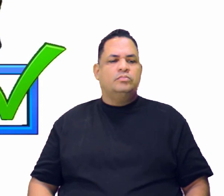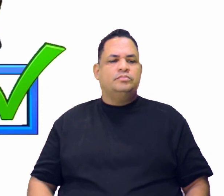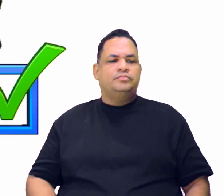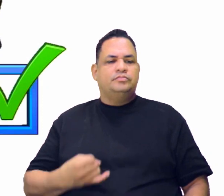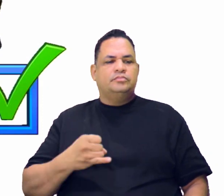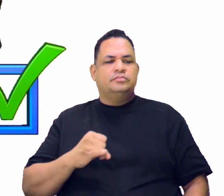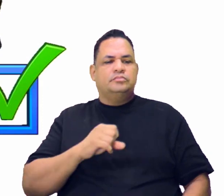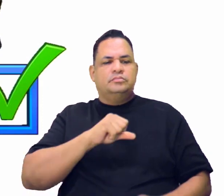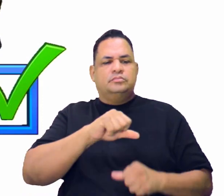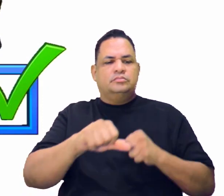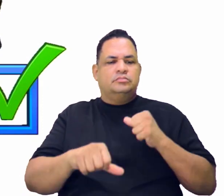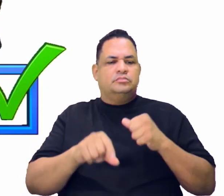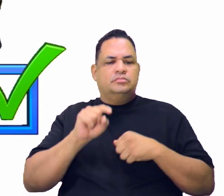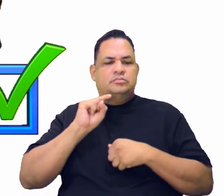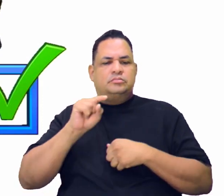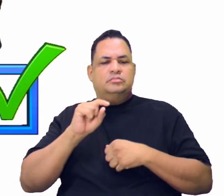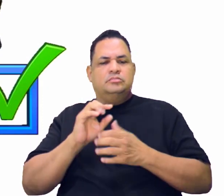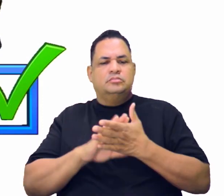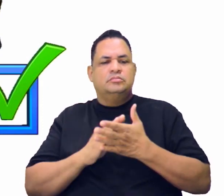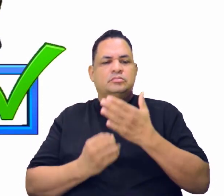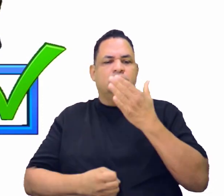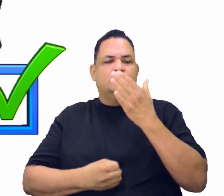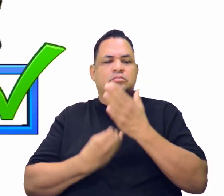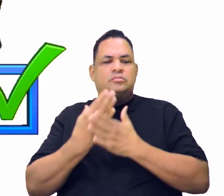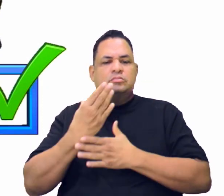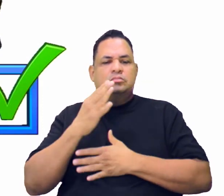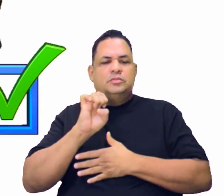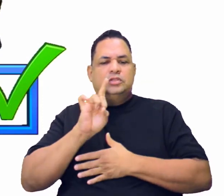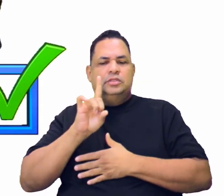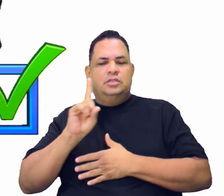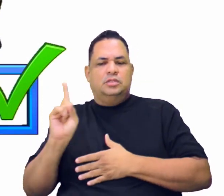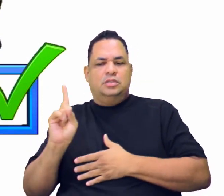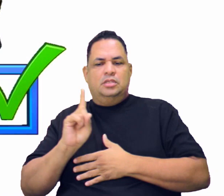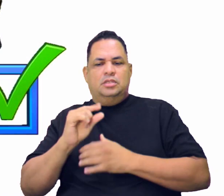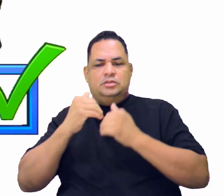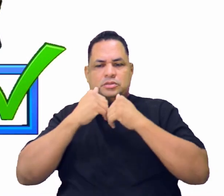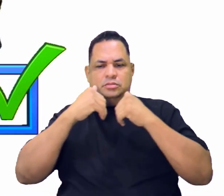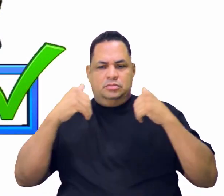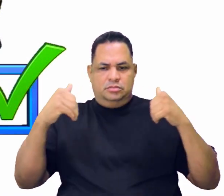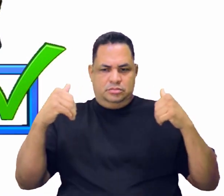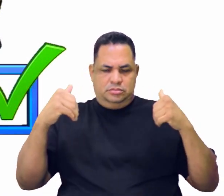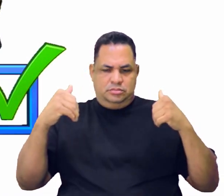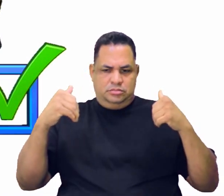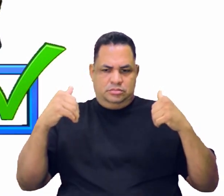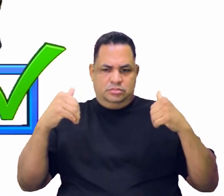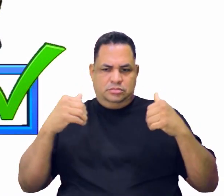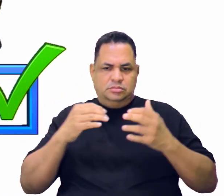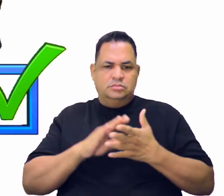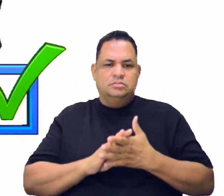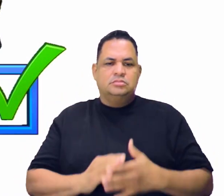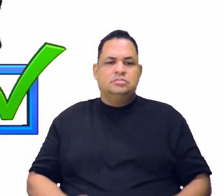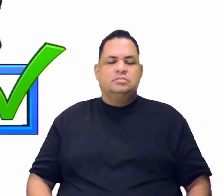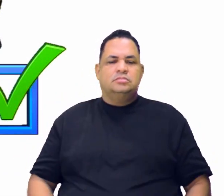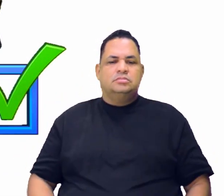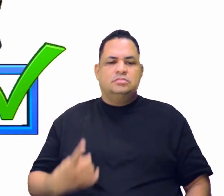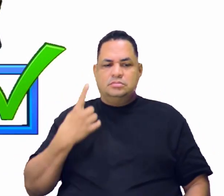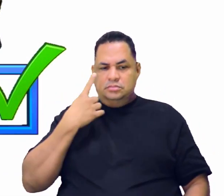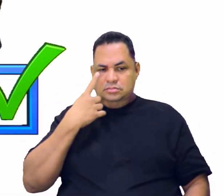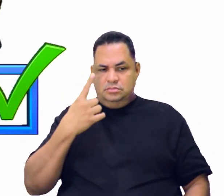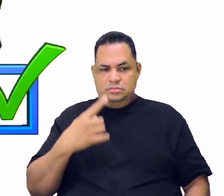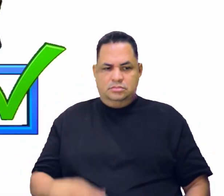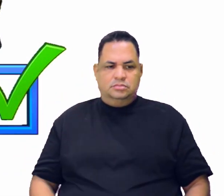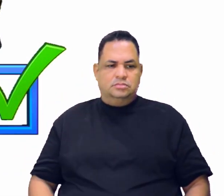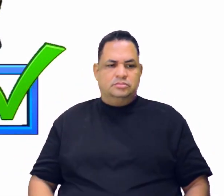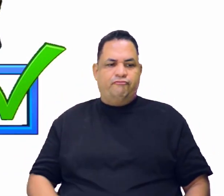Se mudamos a pontuação, aparecerá o quê? O se não. Opa! Se mudar a pontuação. Vamos ver aqui, ó. Olha aqui,